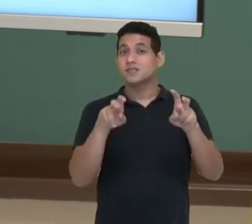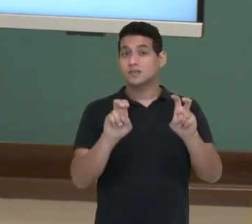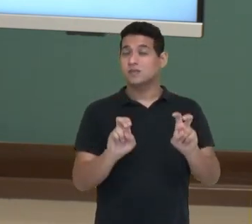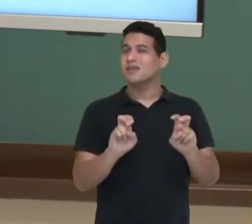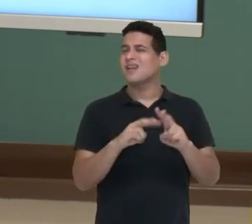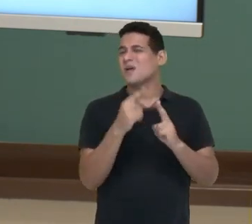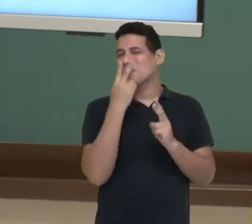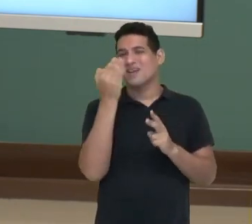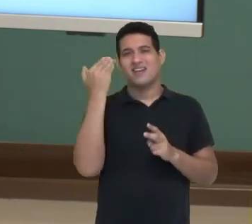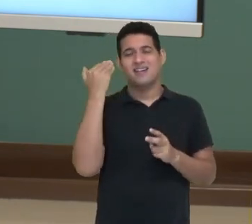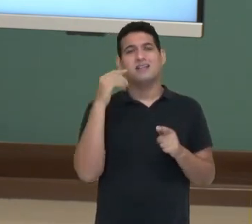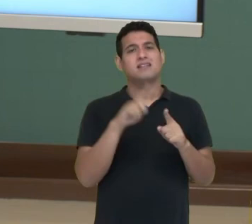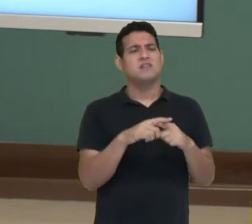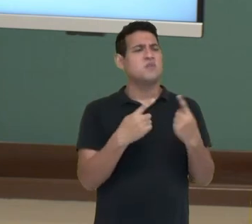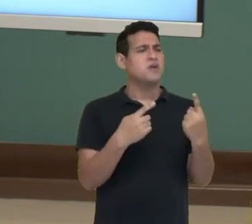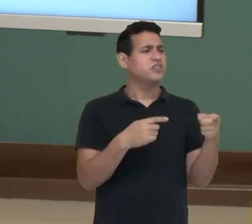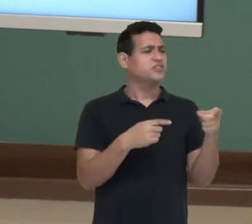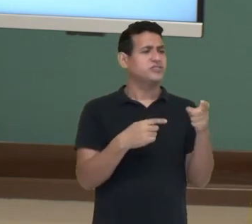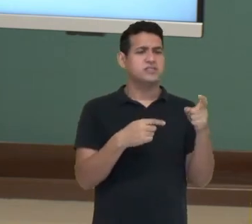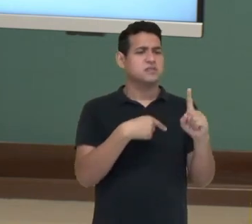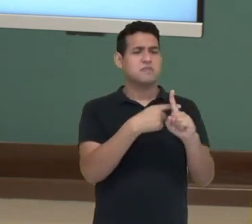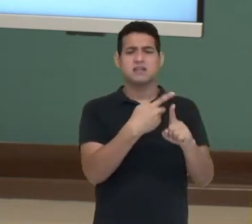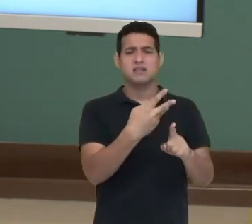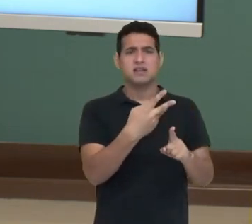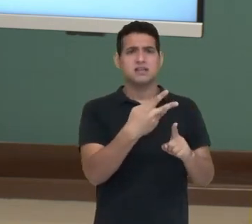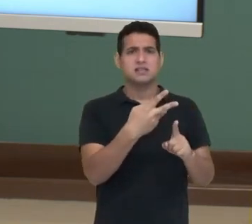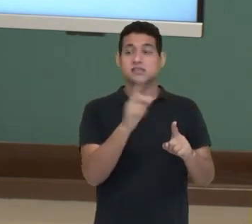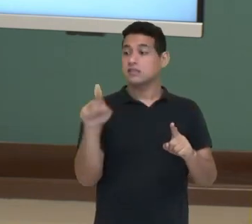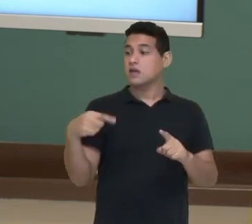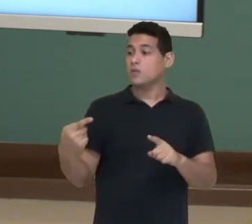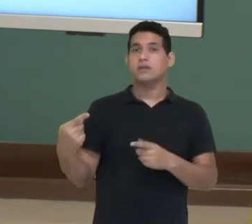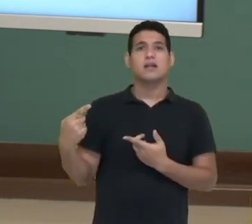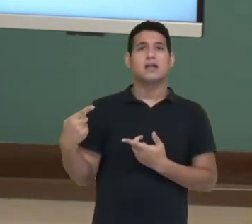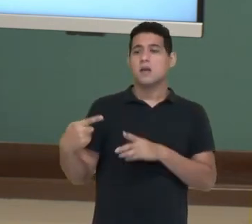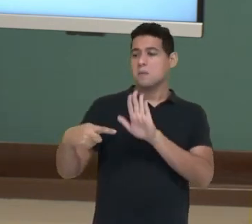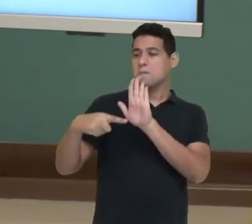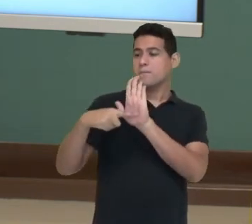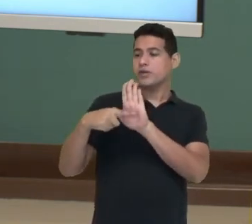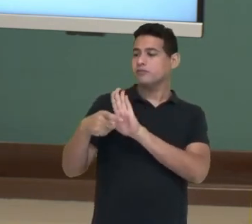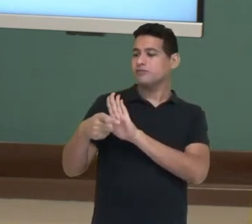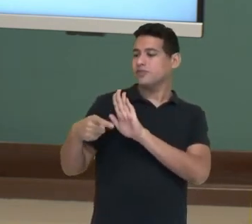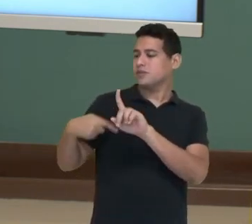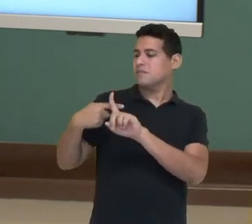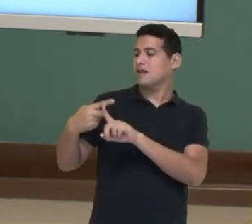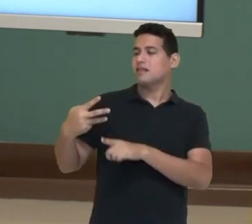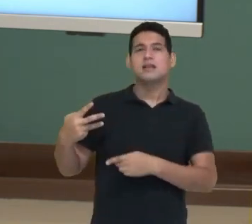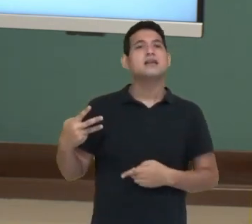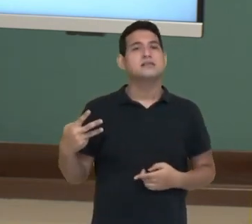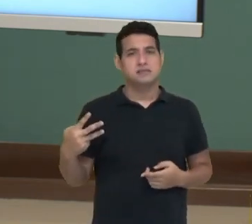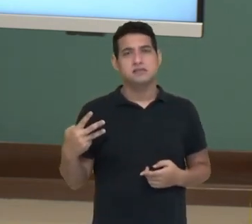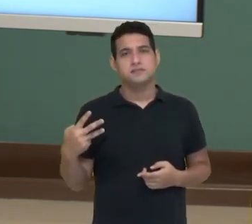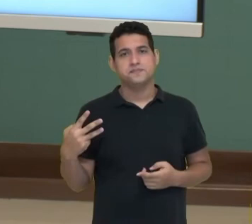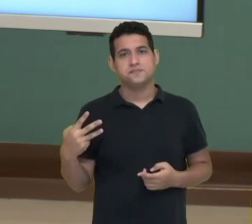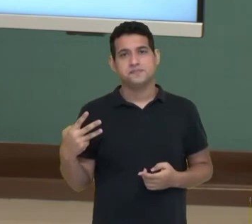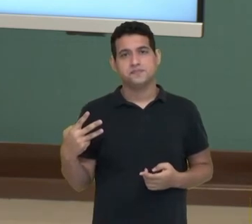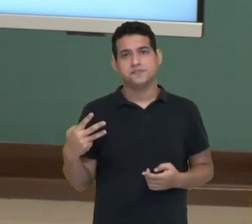era muito parecido, né? Uma era x mais 3 e a outra menos x mais 3.